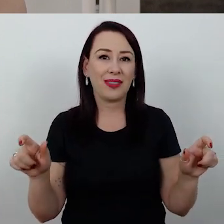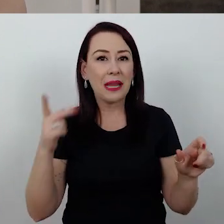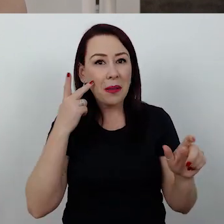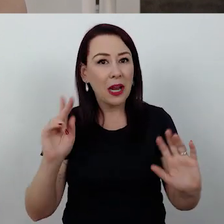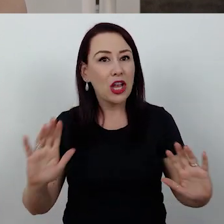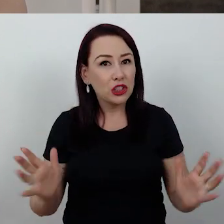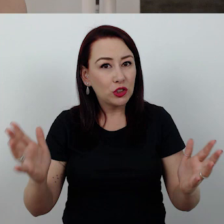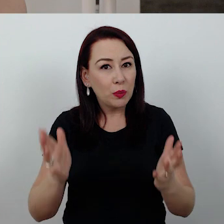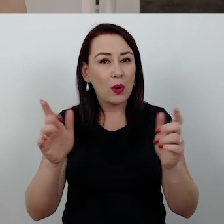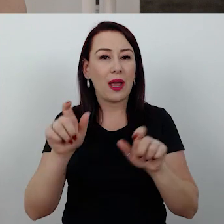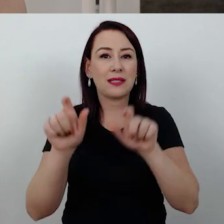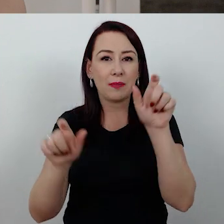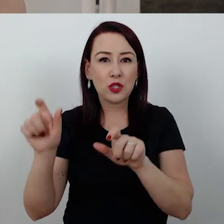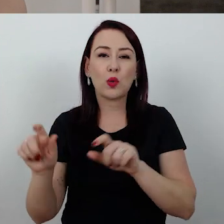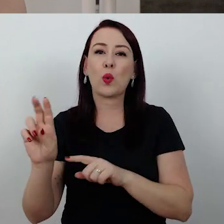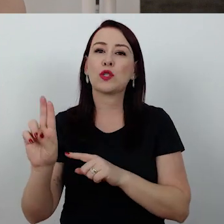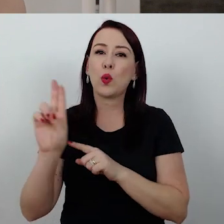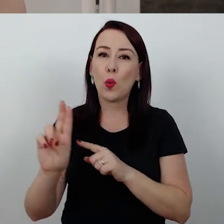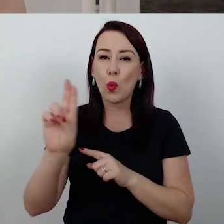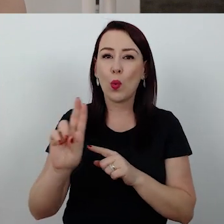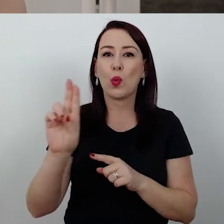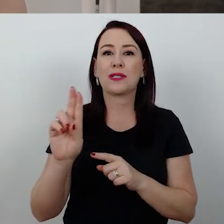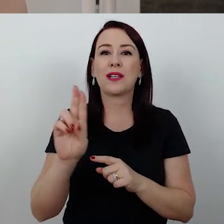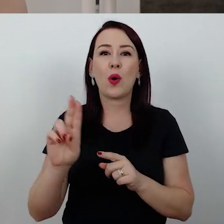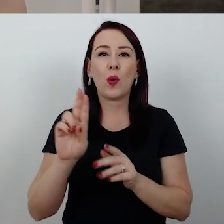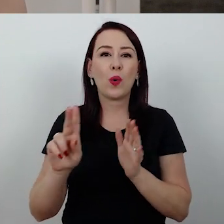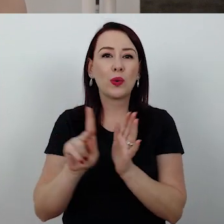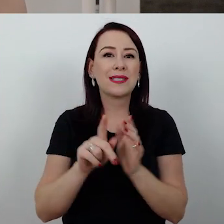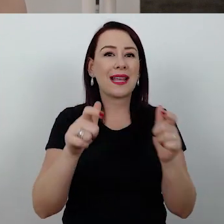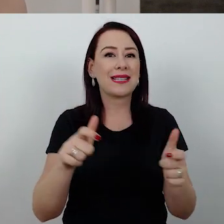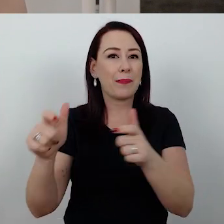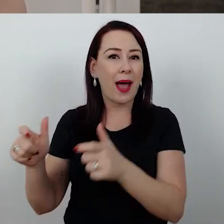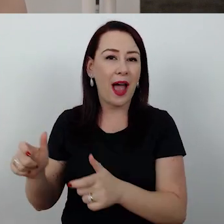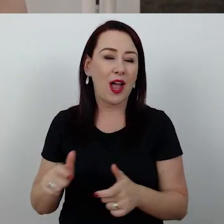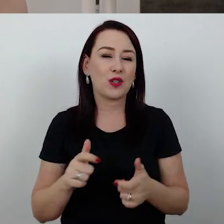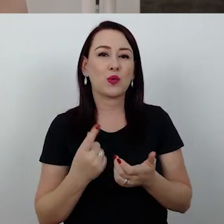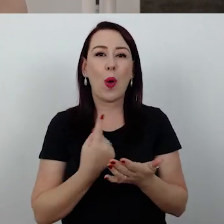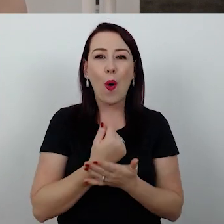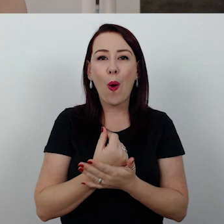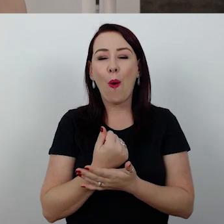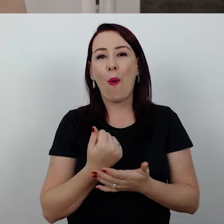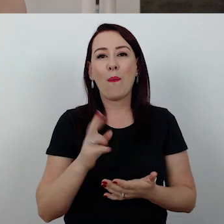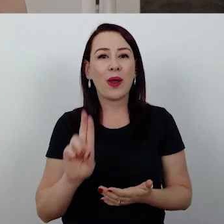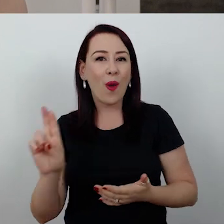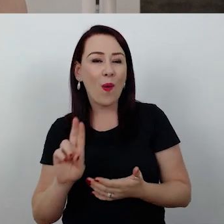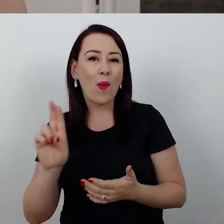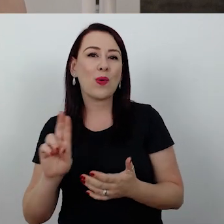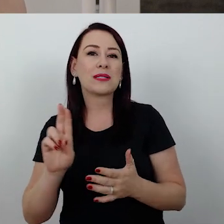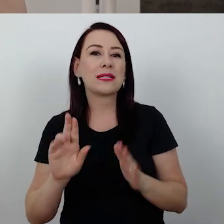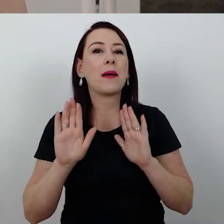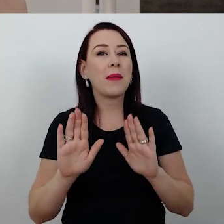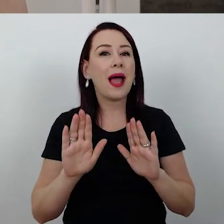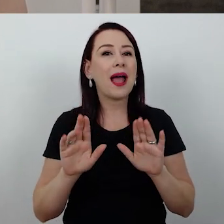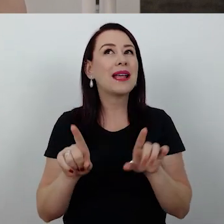a não só utilizarem daqueles espaços e comprarem, consumirem, mas também de